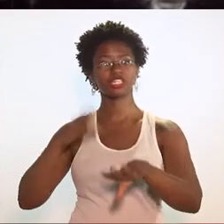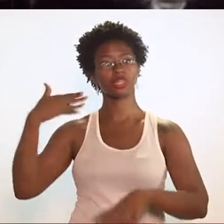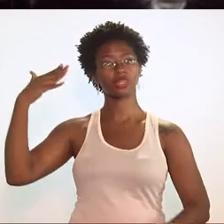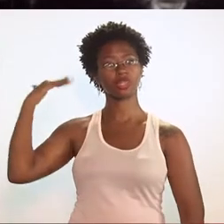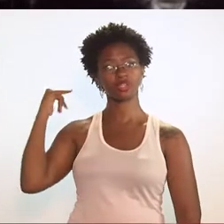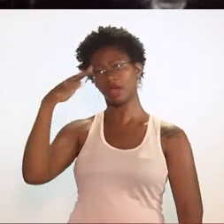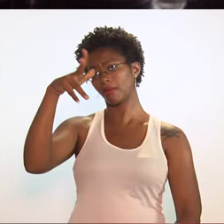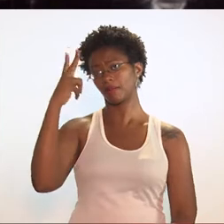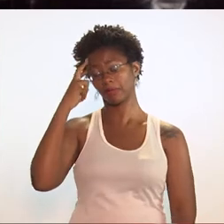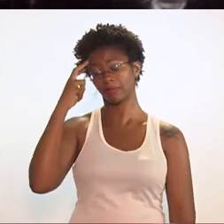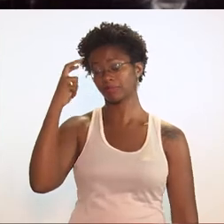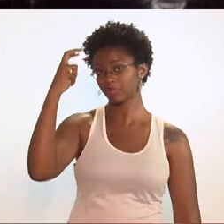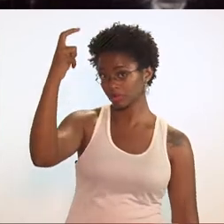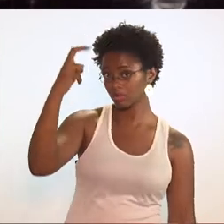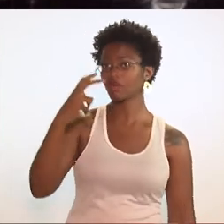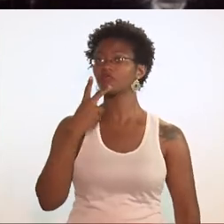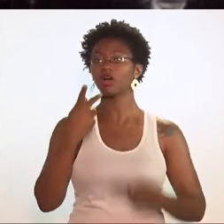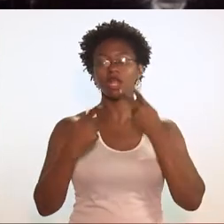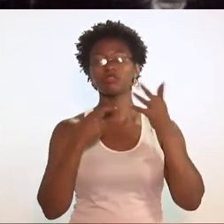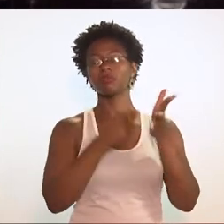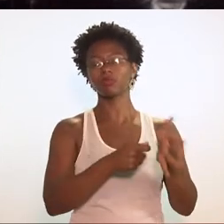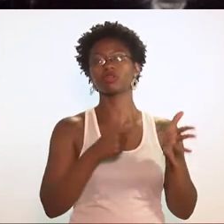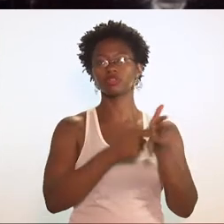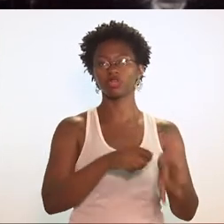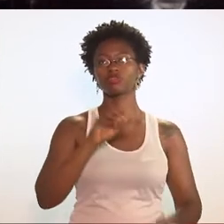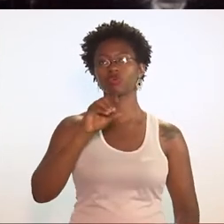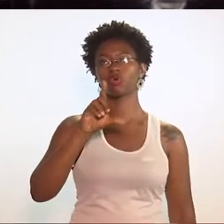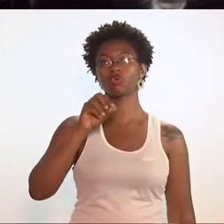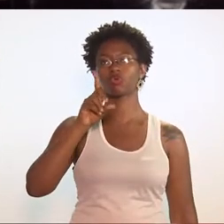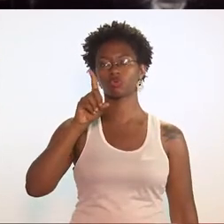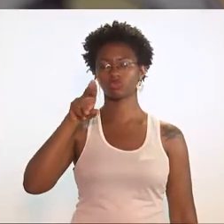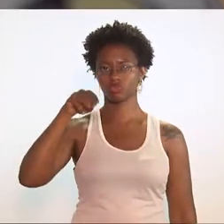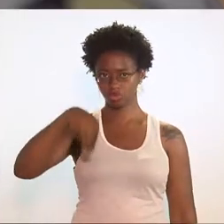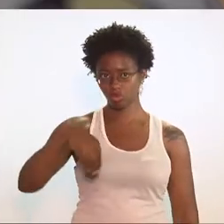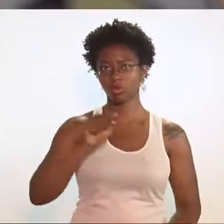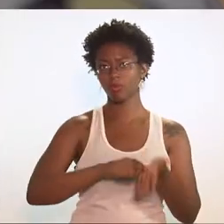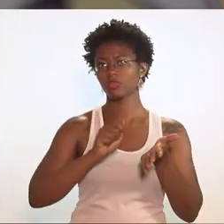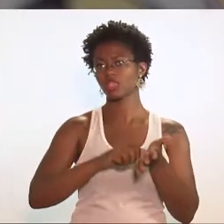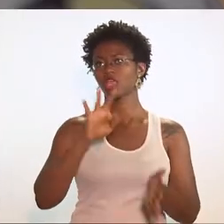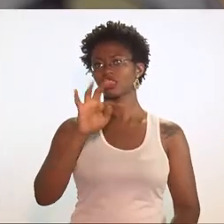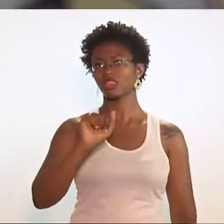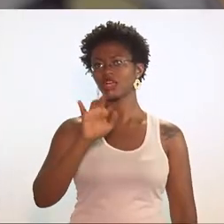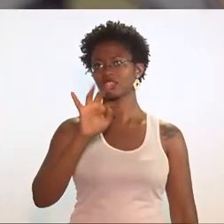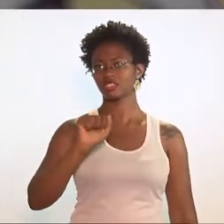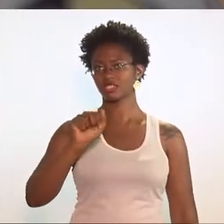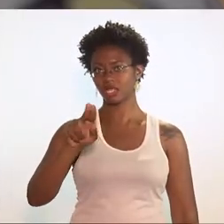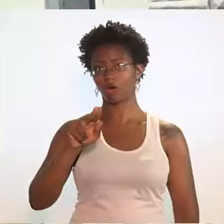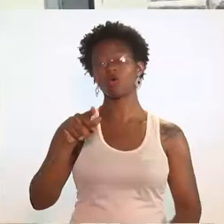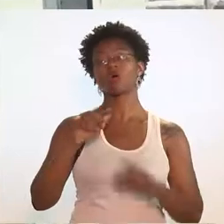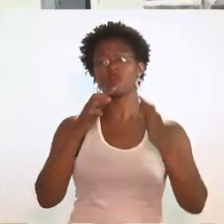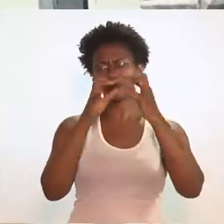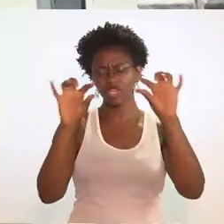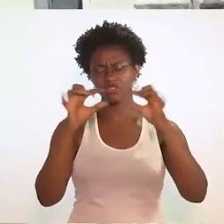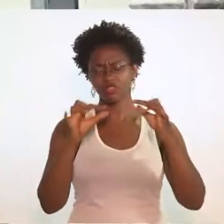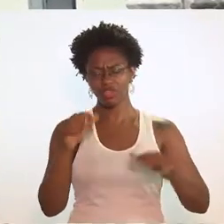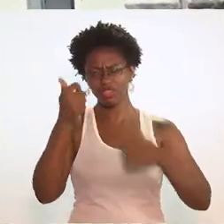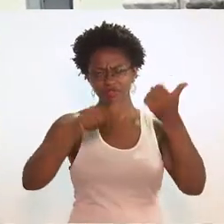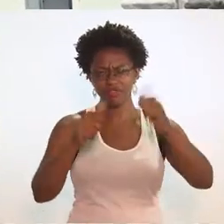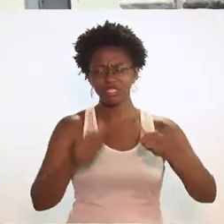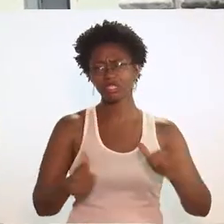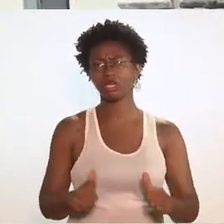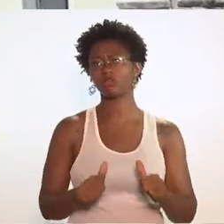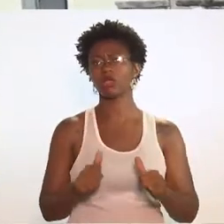vamos analisar a composição Protesto Olodum do compositor Tatal, analisando verso a verso. A proposta